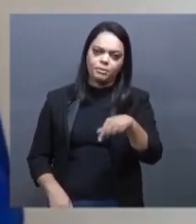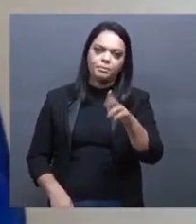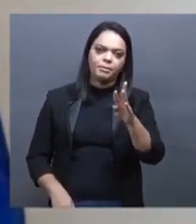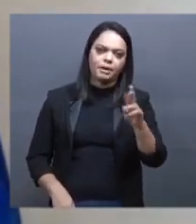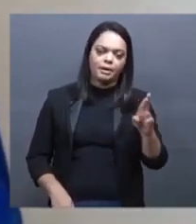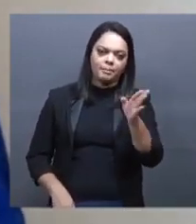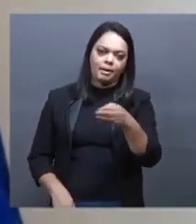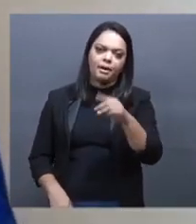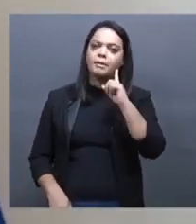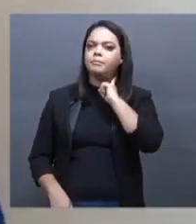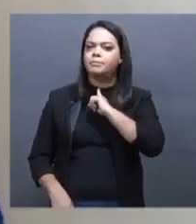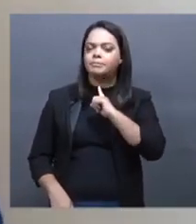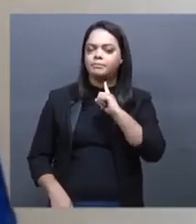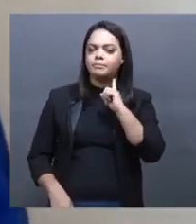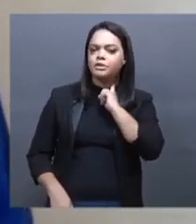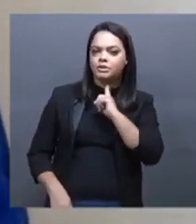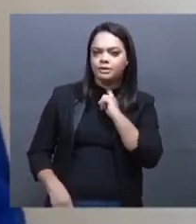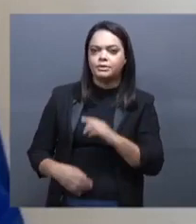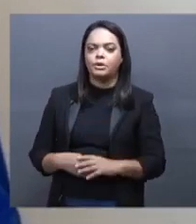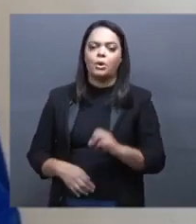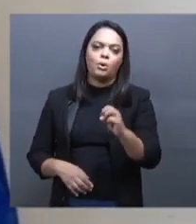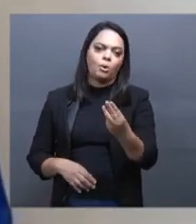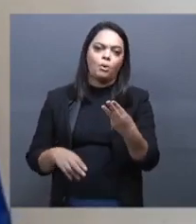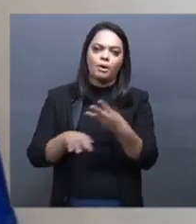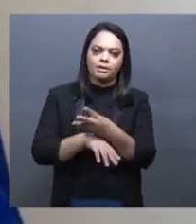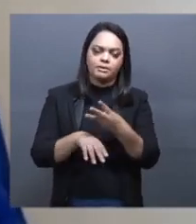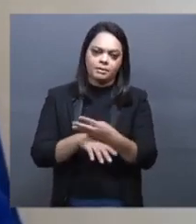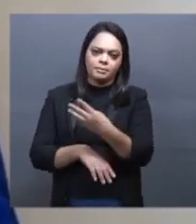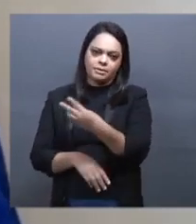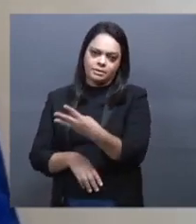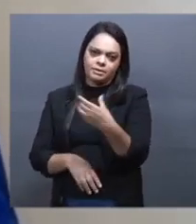www.sebrae.com.br/Minas Gerais ou ainda pelo nosso WhatsApp